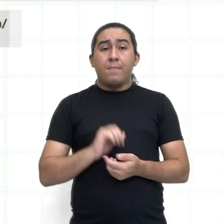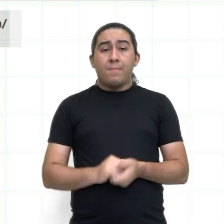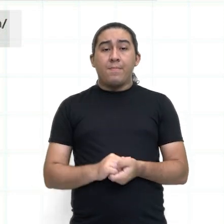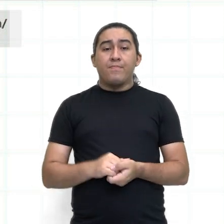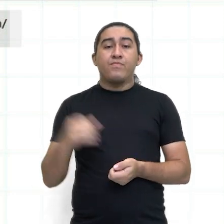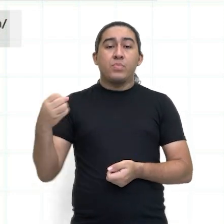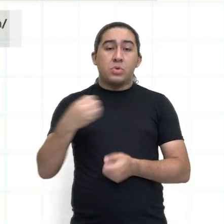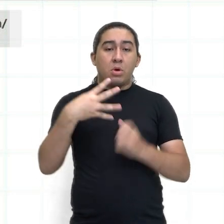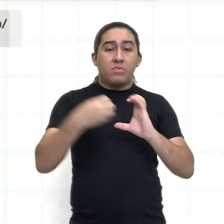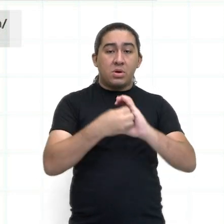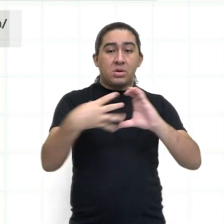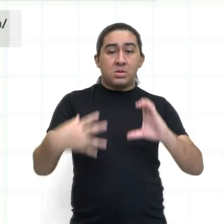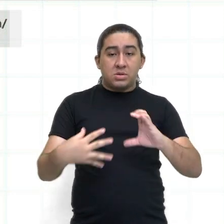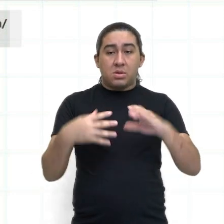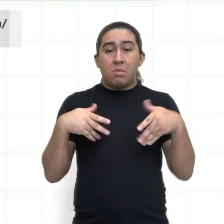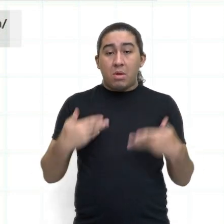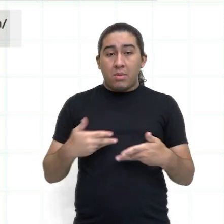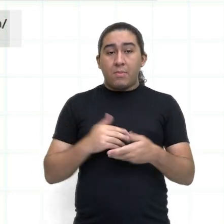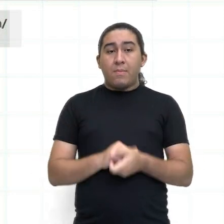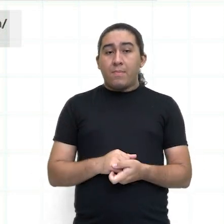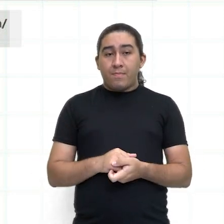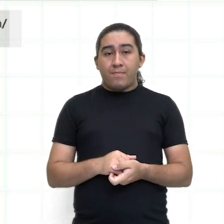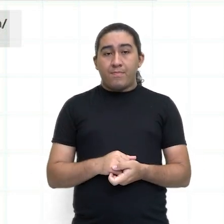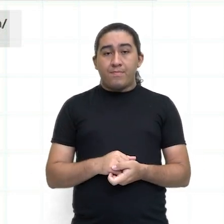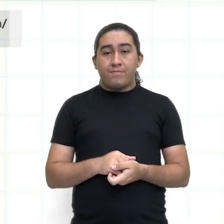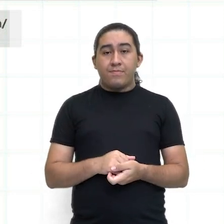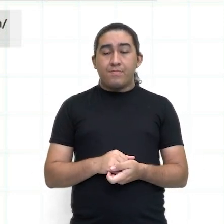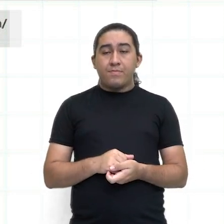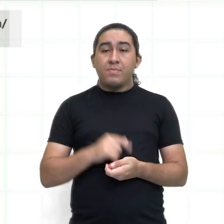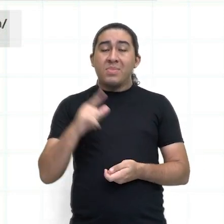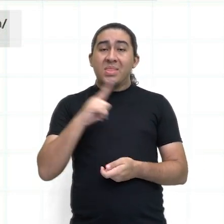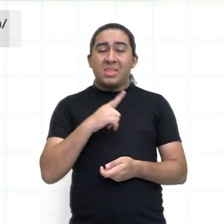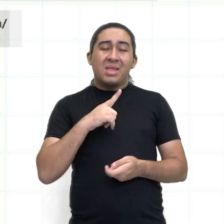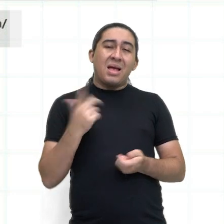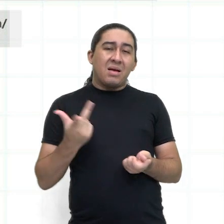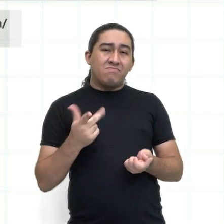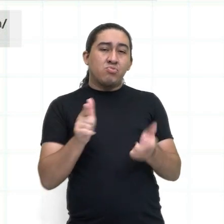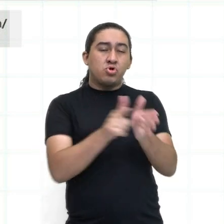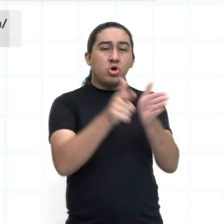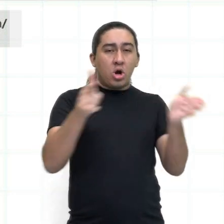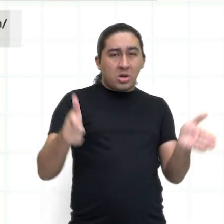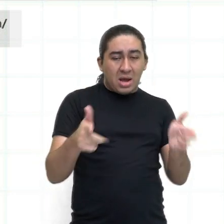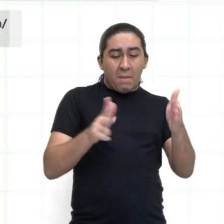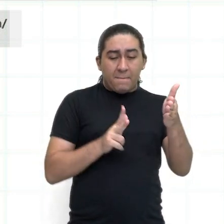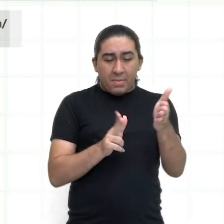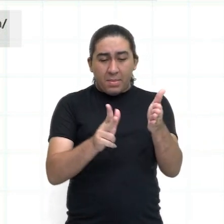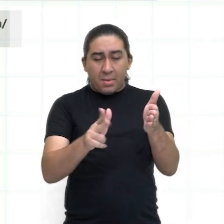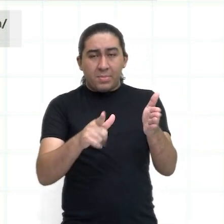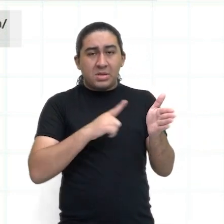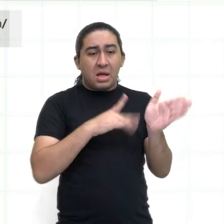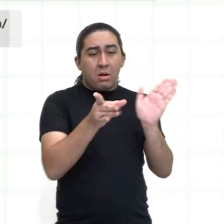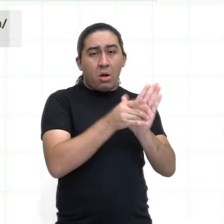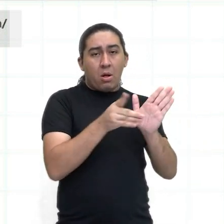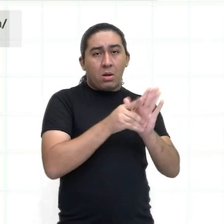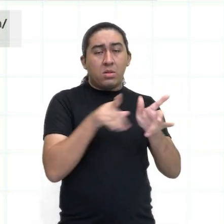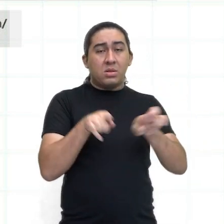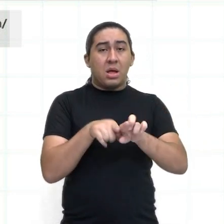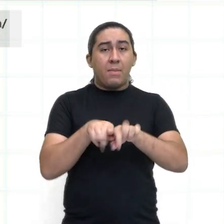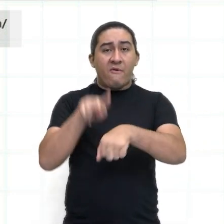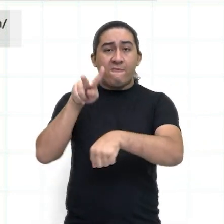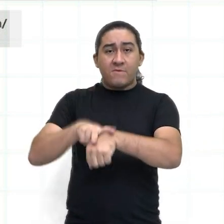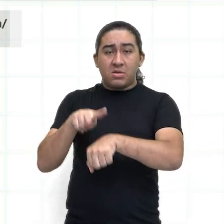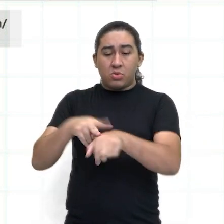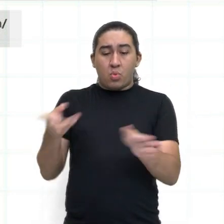uns novos elementos, que é colagem de pedaços de jornal, pedaços de